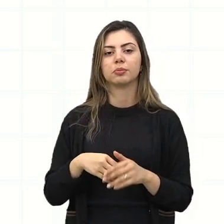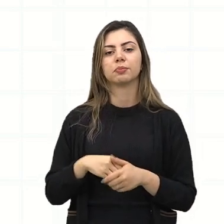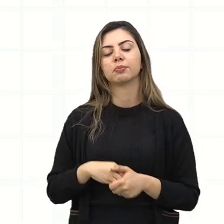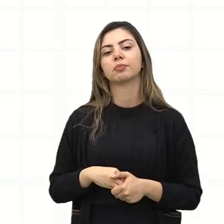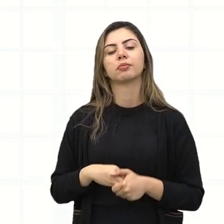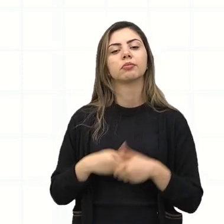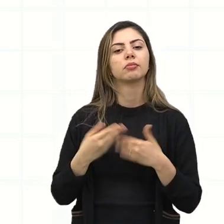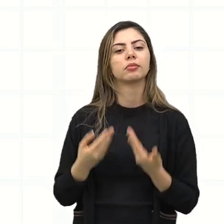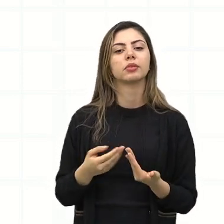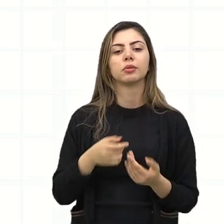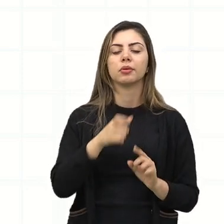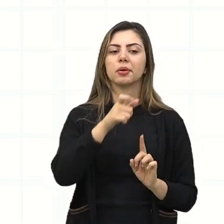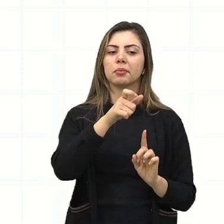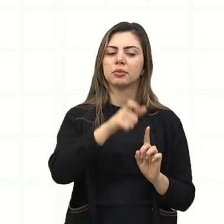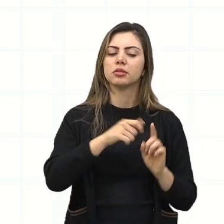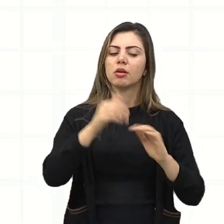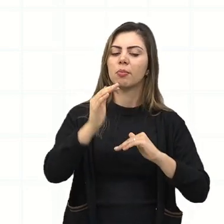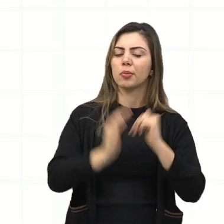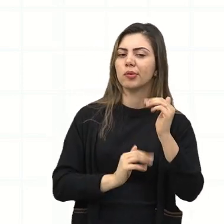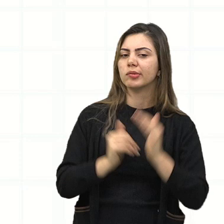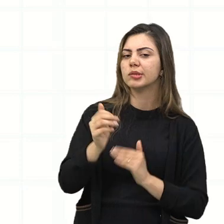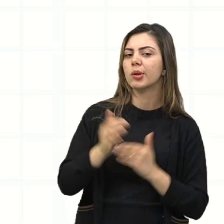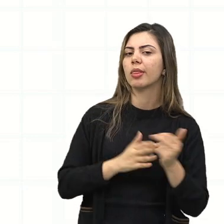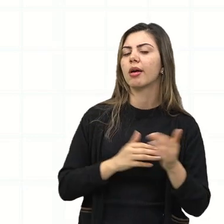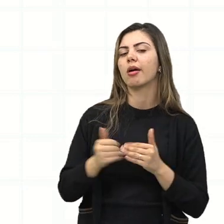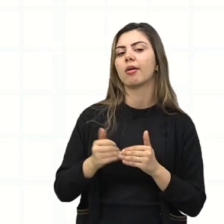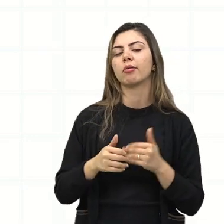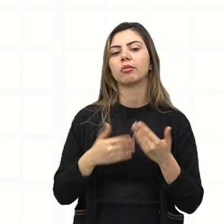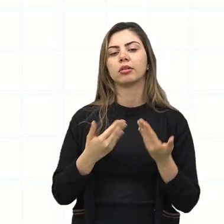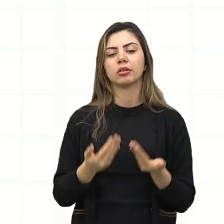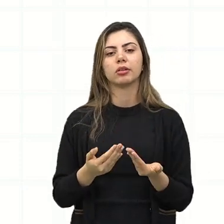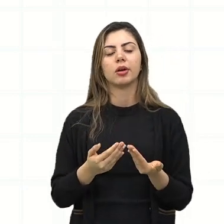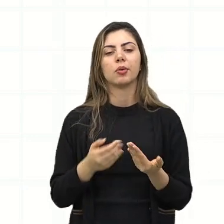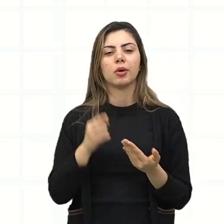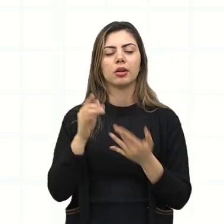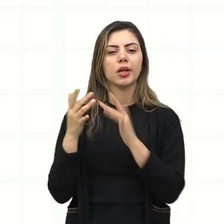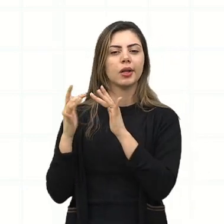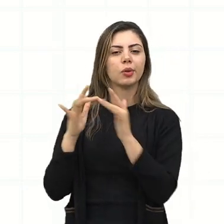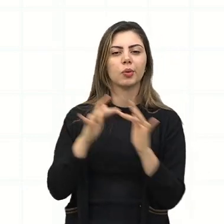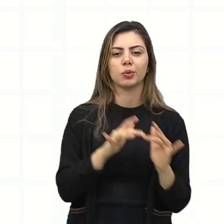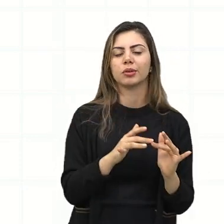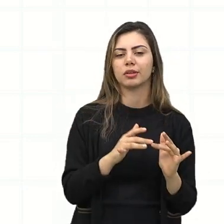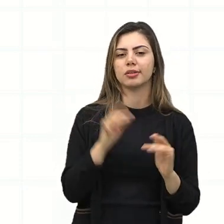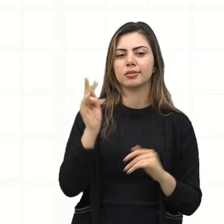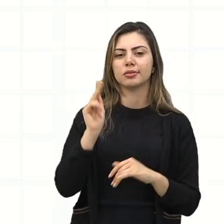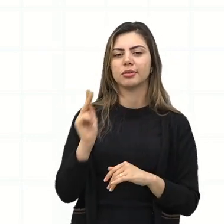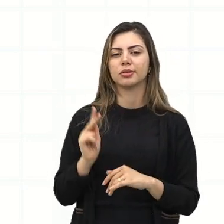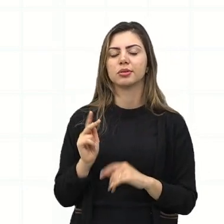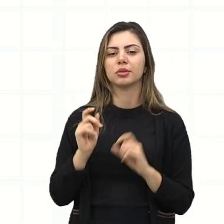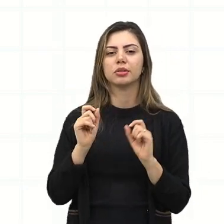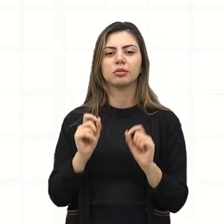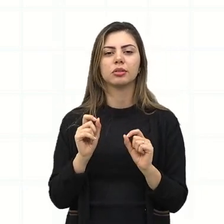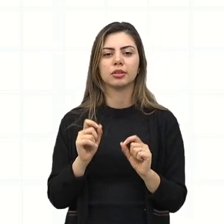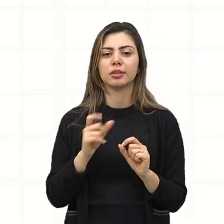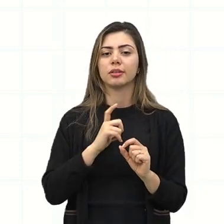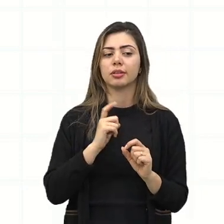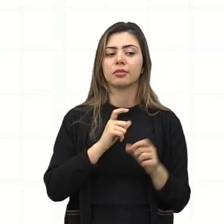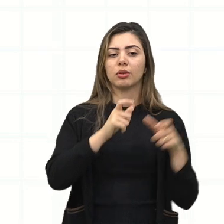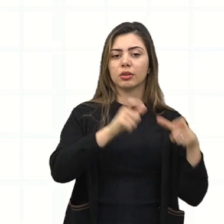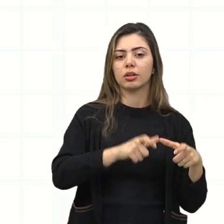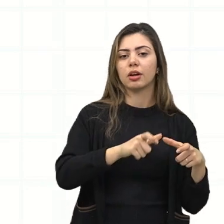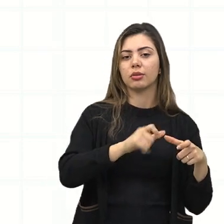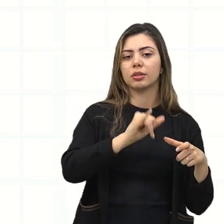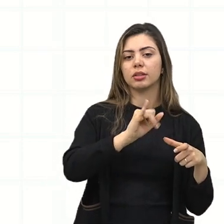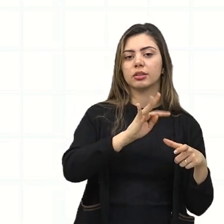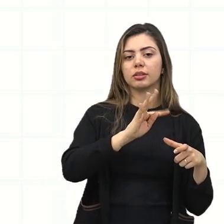mostra-se que ele é um profissional e todo o contexto da história, do enredo, acontece lá em Itaguaí,